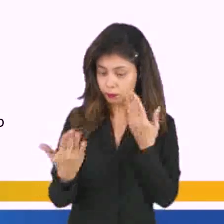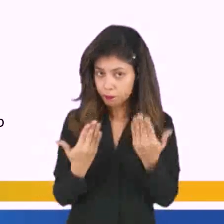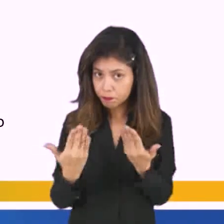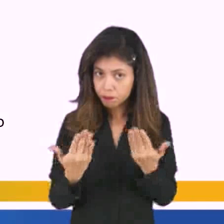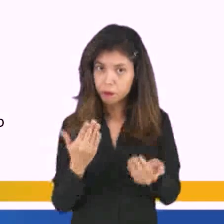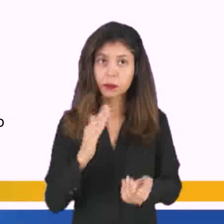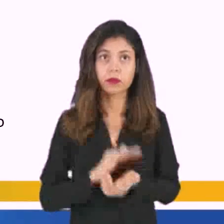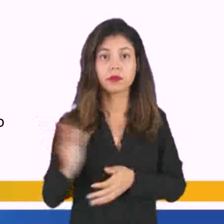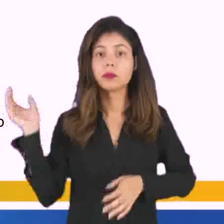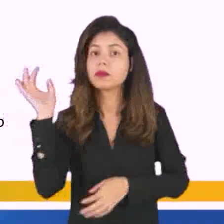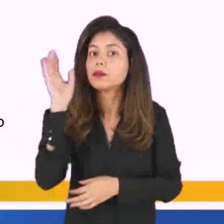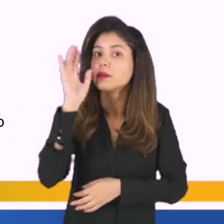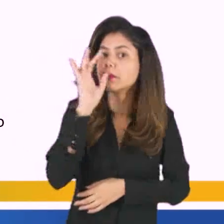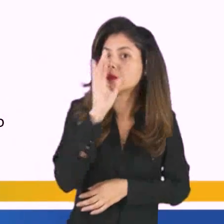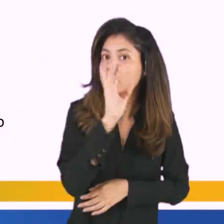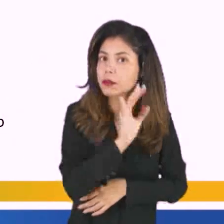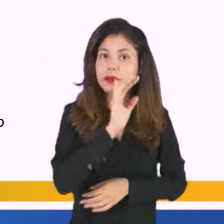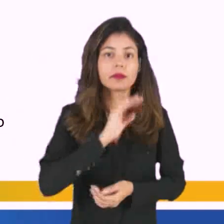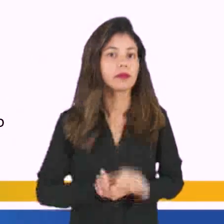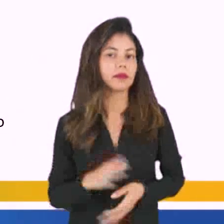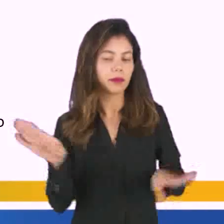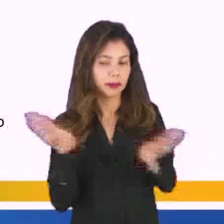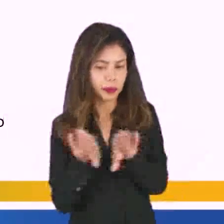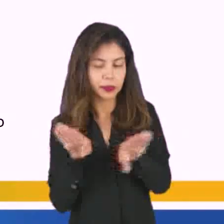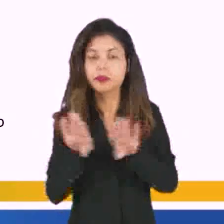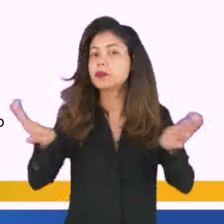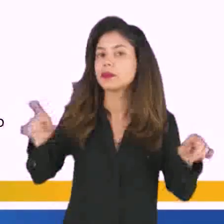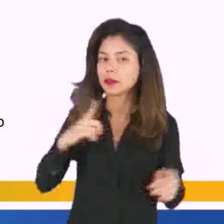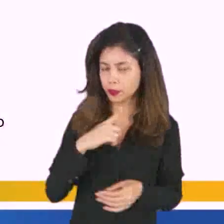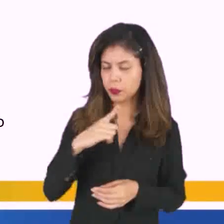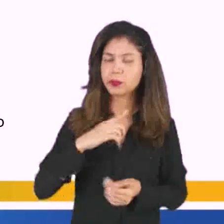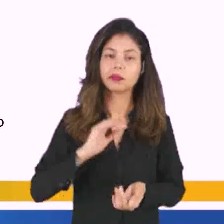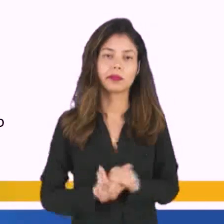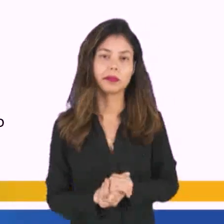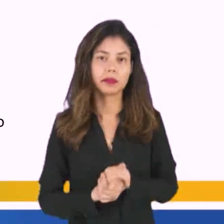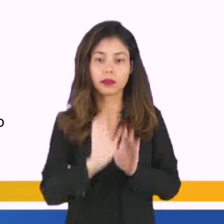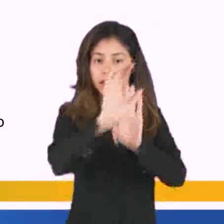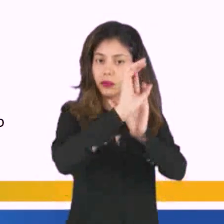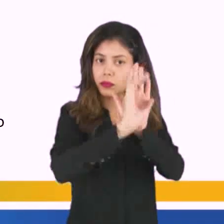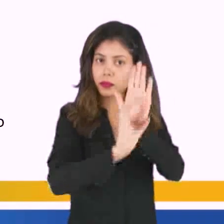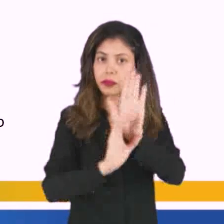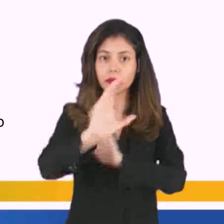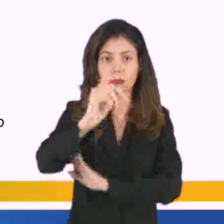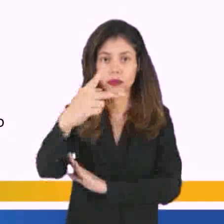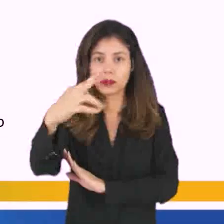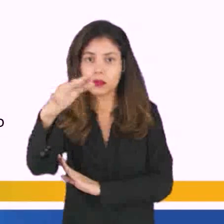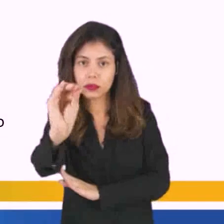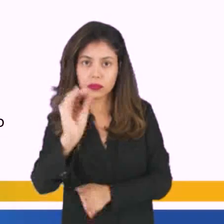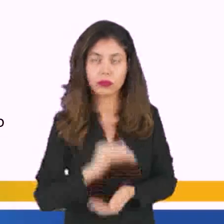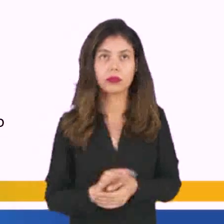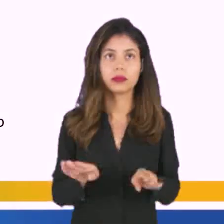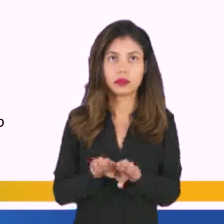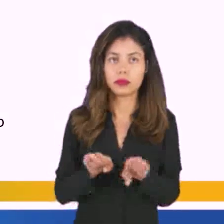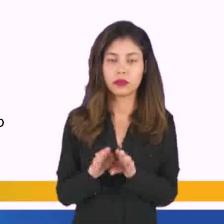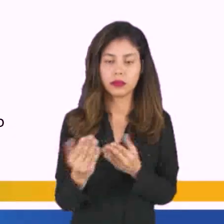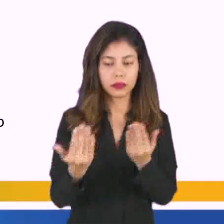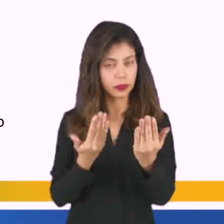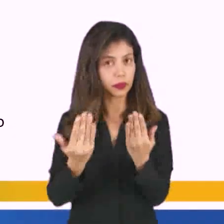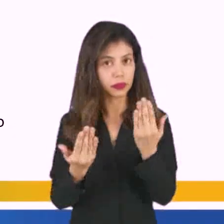cheiro, Onde também existe um composto orgânico que vai fazer essa relação entre